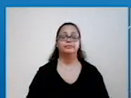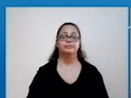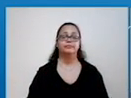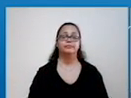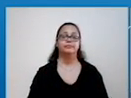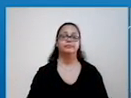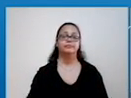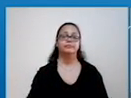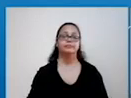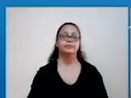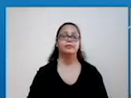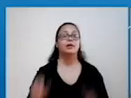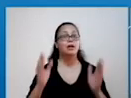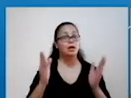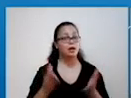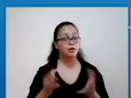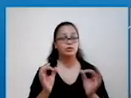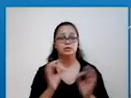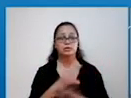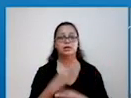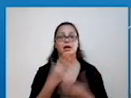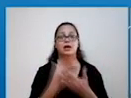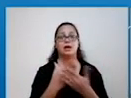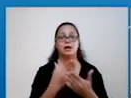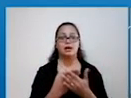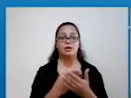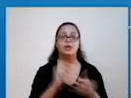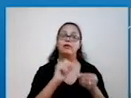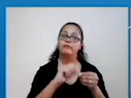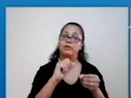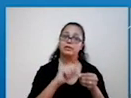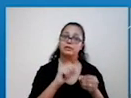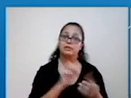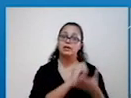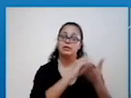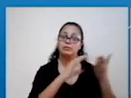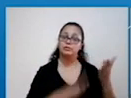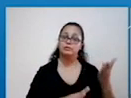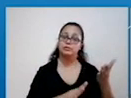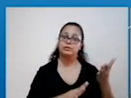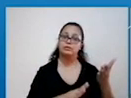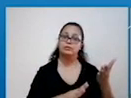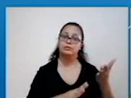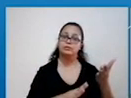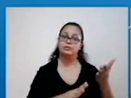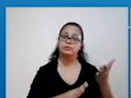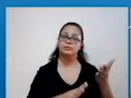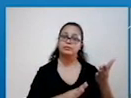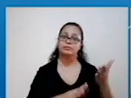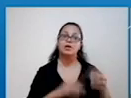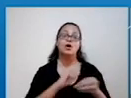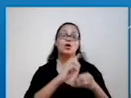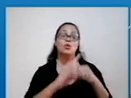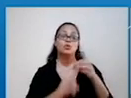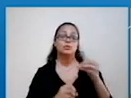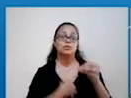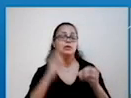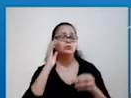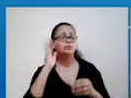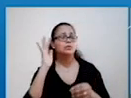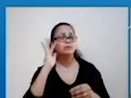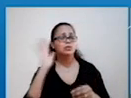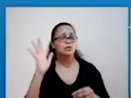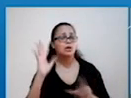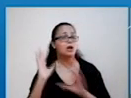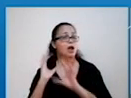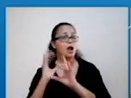Vamos encerrar a nossa aula de hoje resolvendo esse exercício. Dados os átomos imaginários, calcule